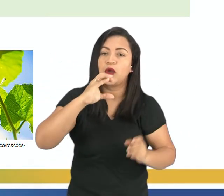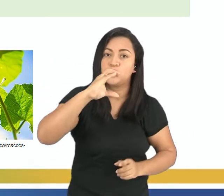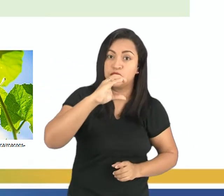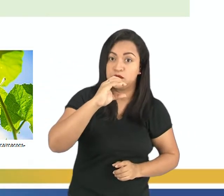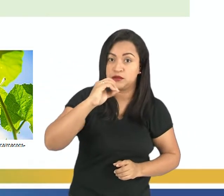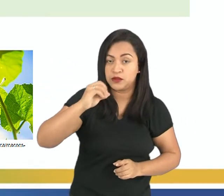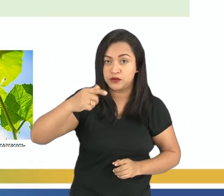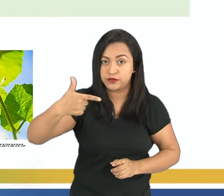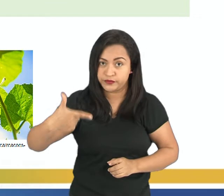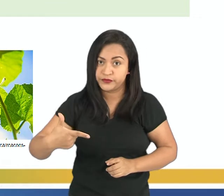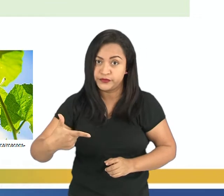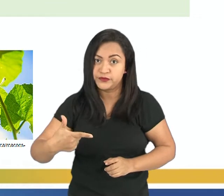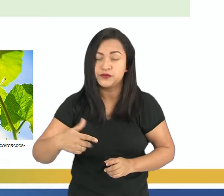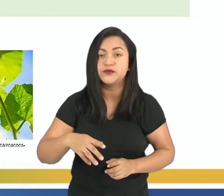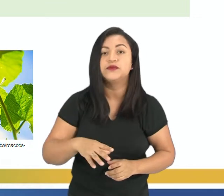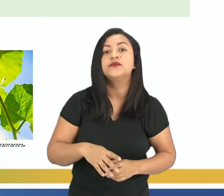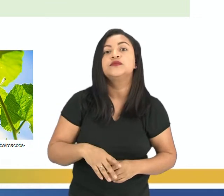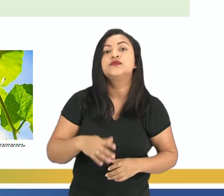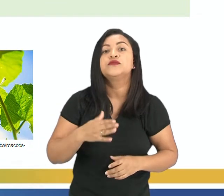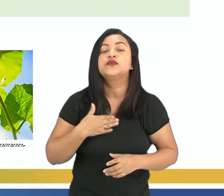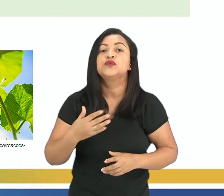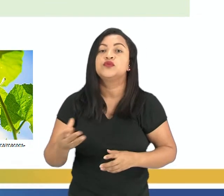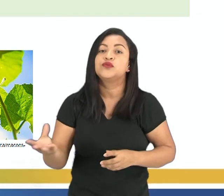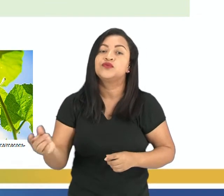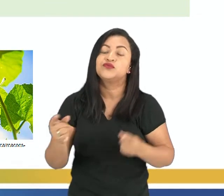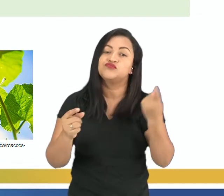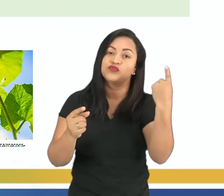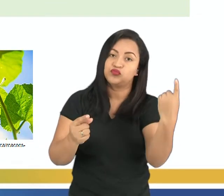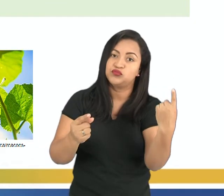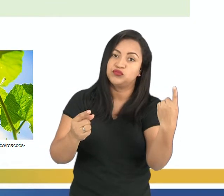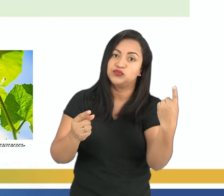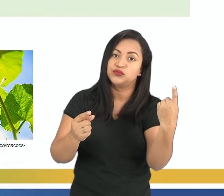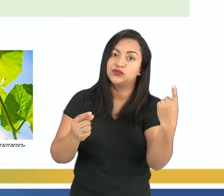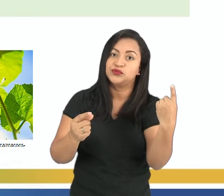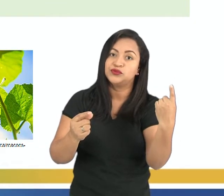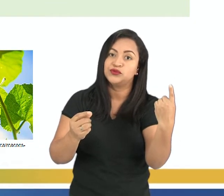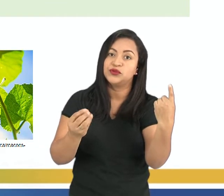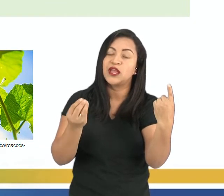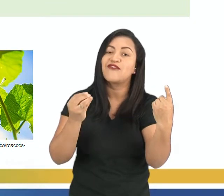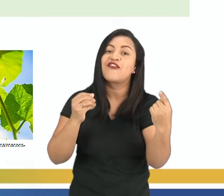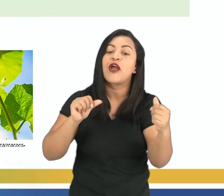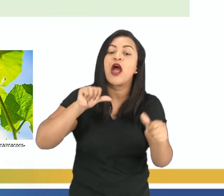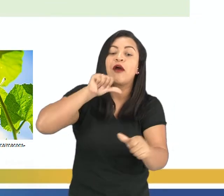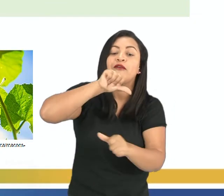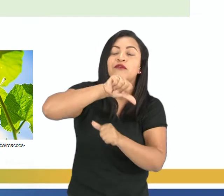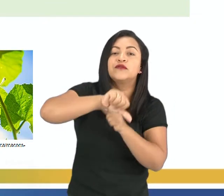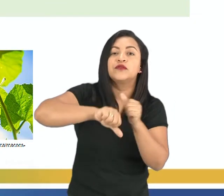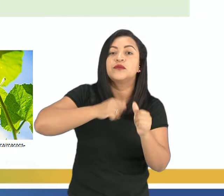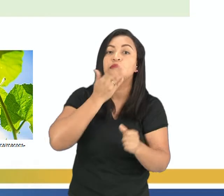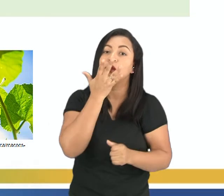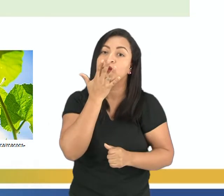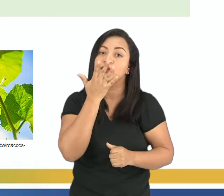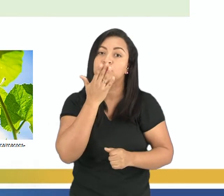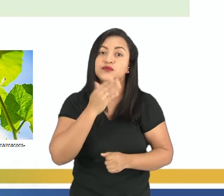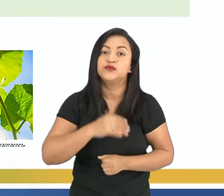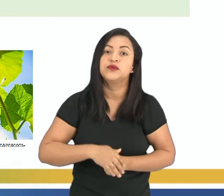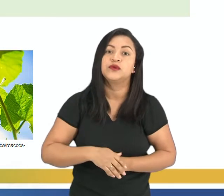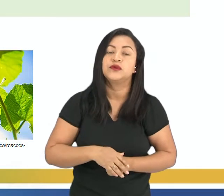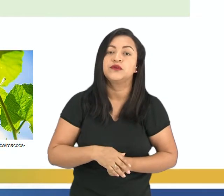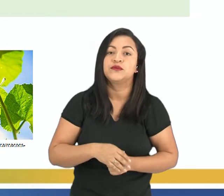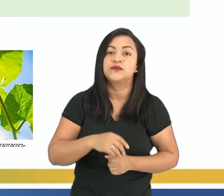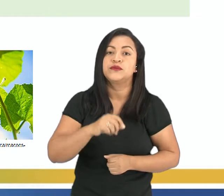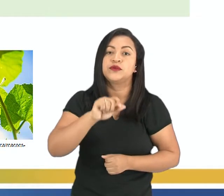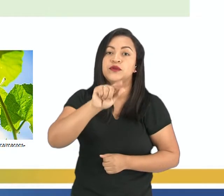vão ser os nossos reagentes, e vai produzir açúcar na forma de glicose